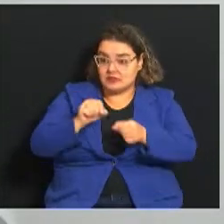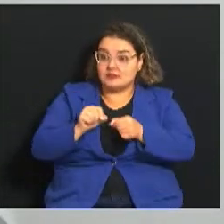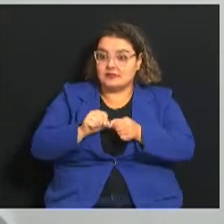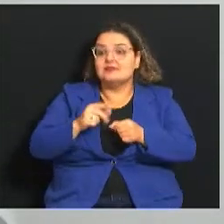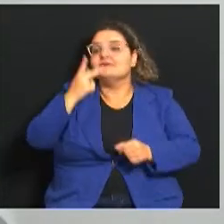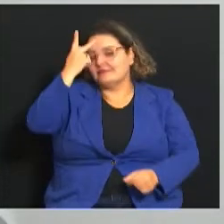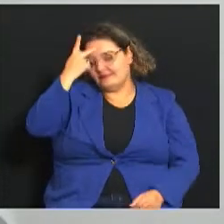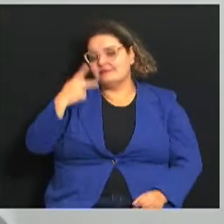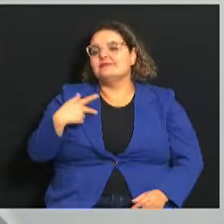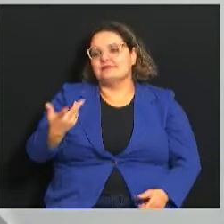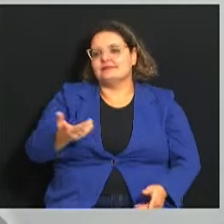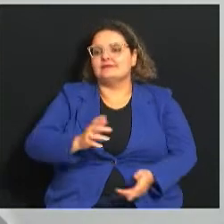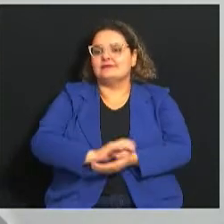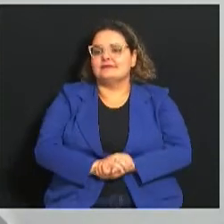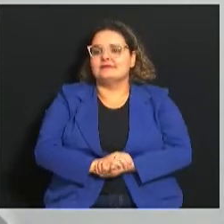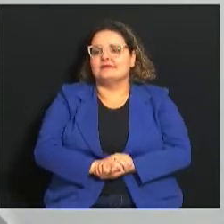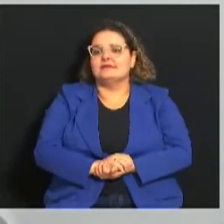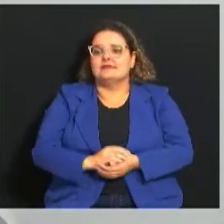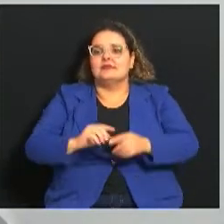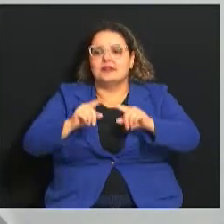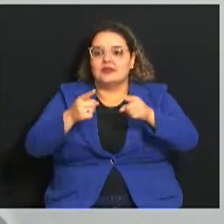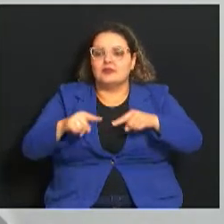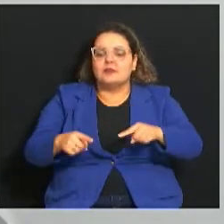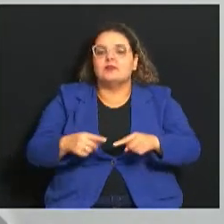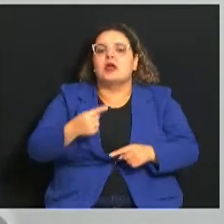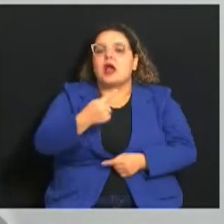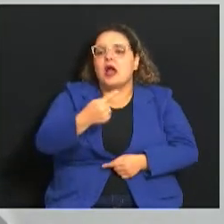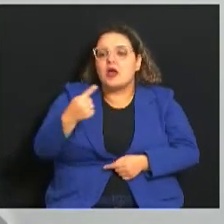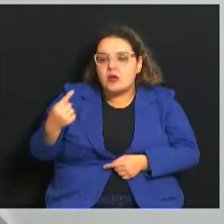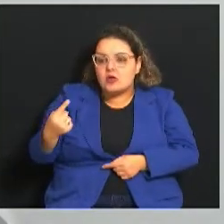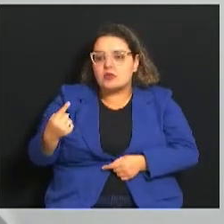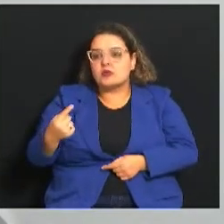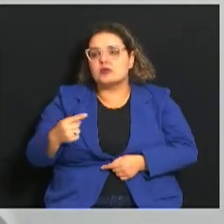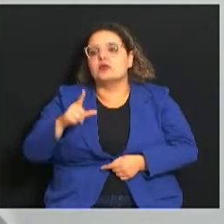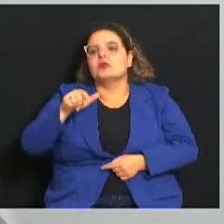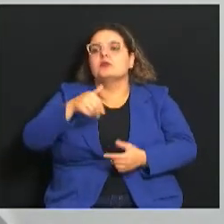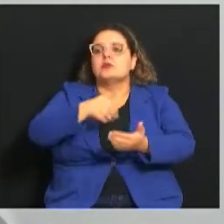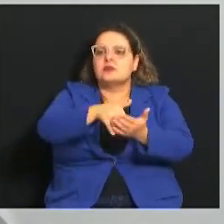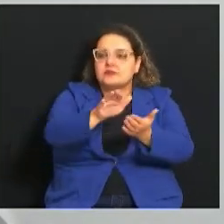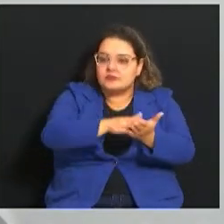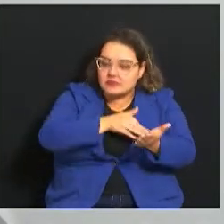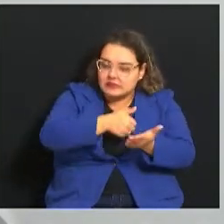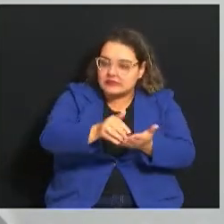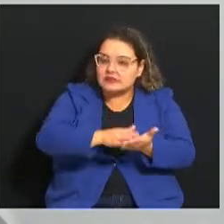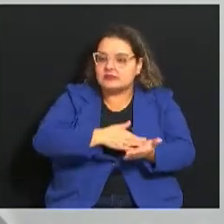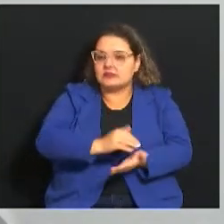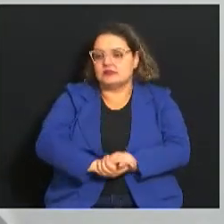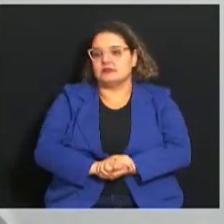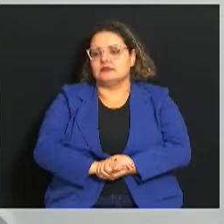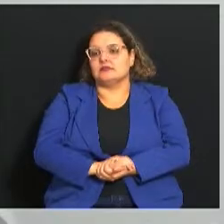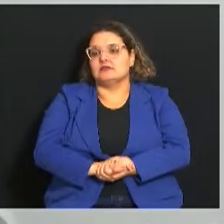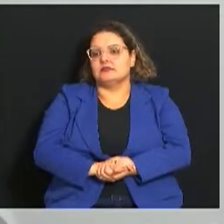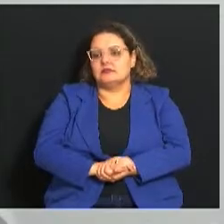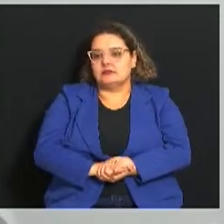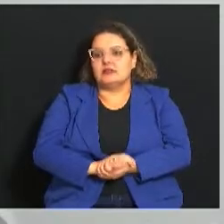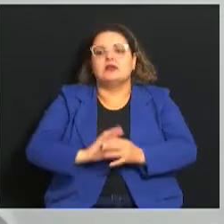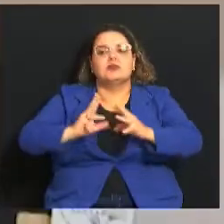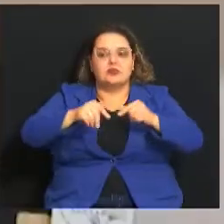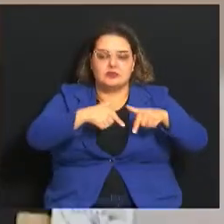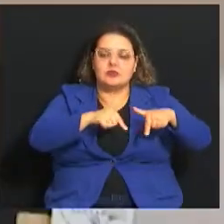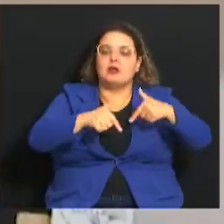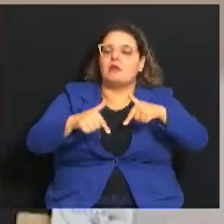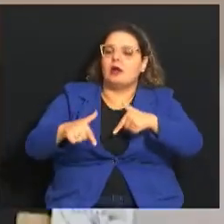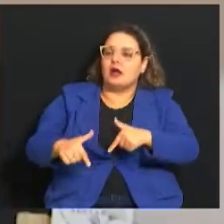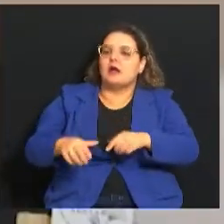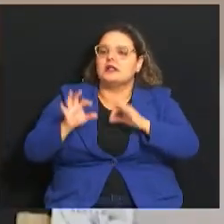mesmo que fiz, né? Então, ele é modelado, né? Peça por peça, depois pintado. Então, Tem todo o trabalho, né? Todo o